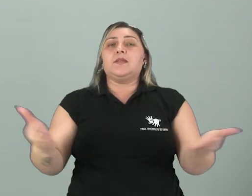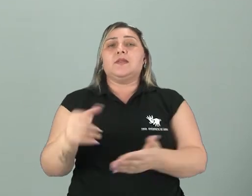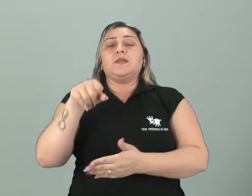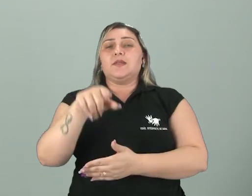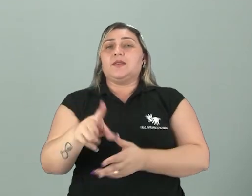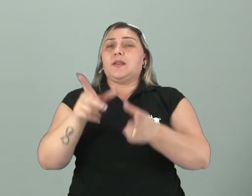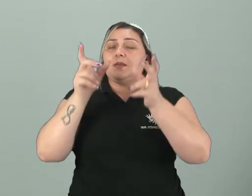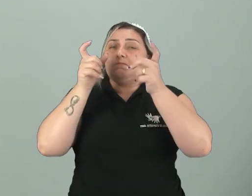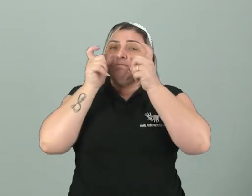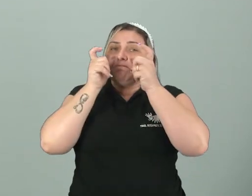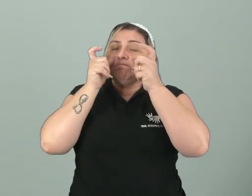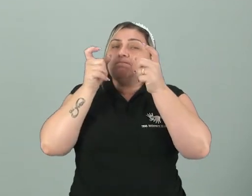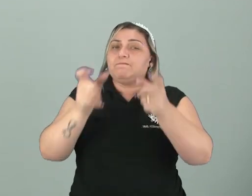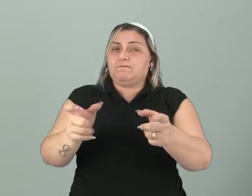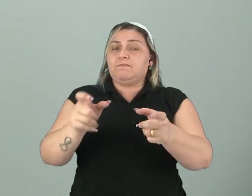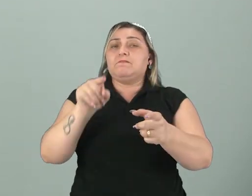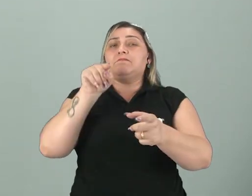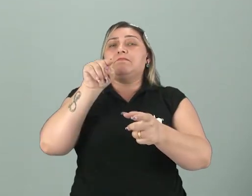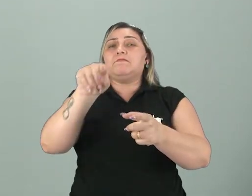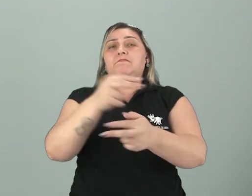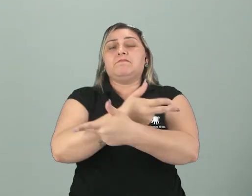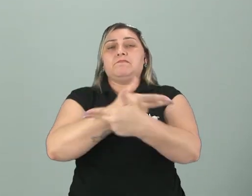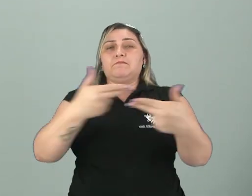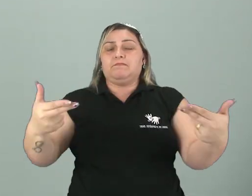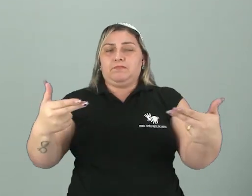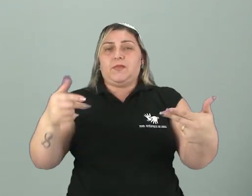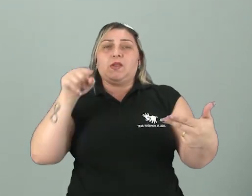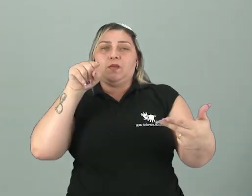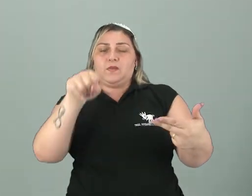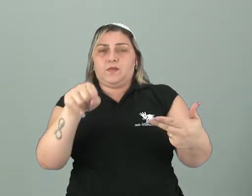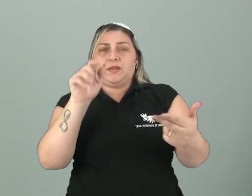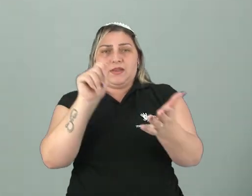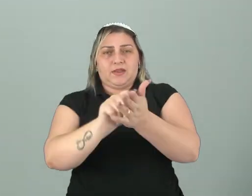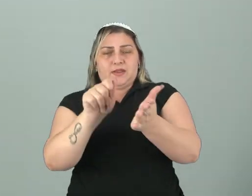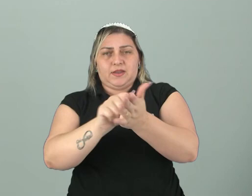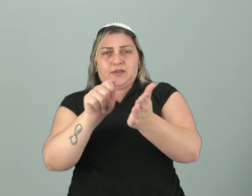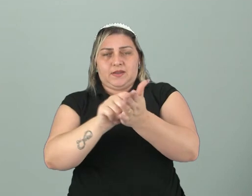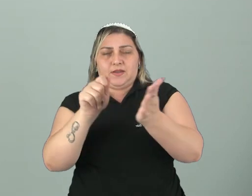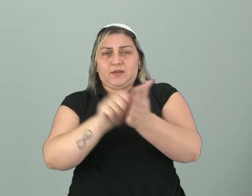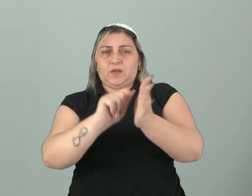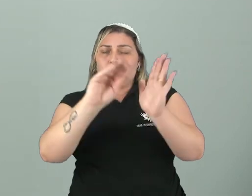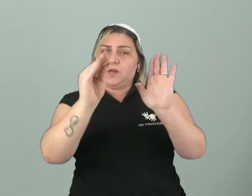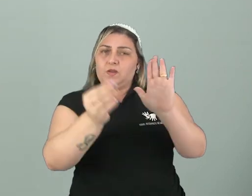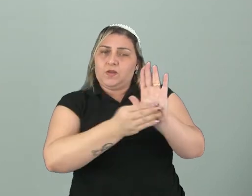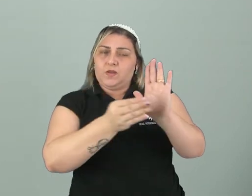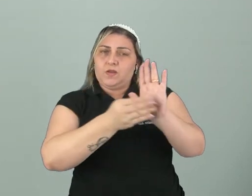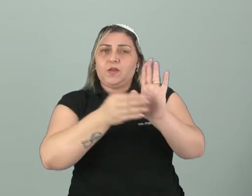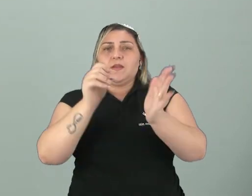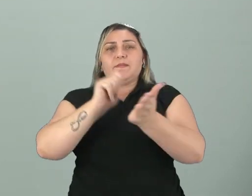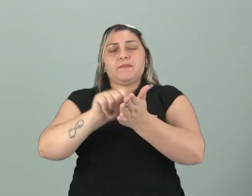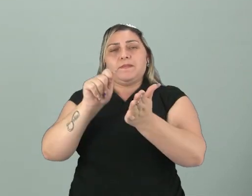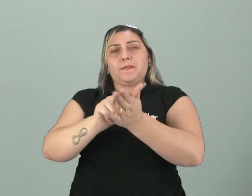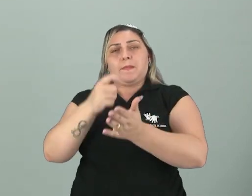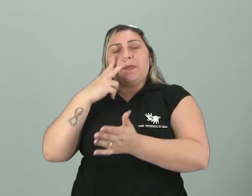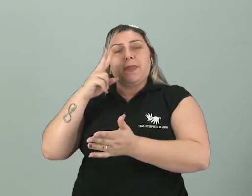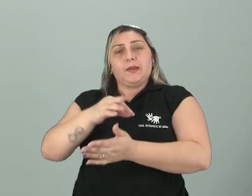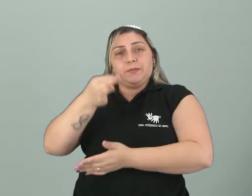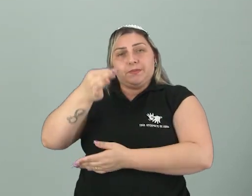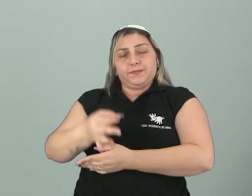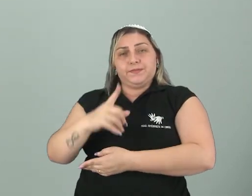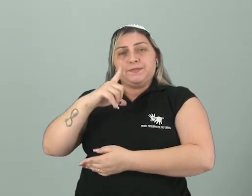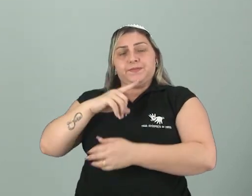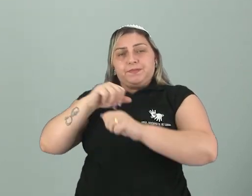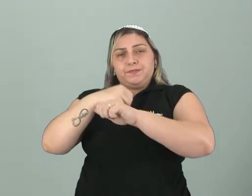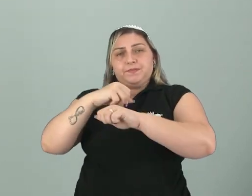que vocês prestem mais atenção nos sinais de pontuação que vocês colocam na escrita para ver realmente se